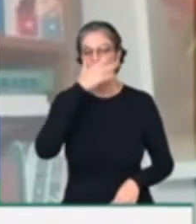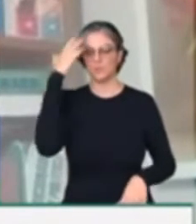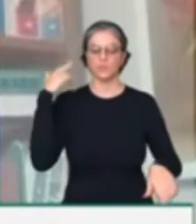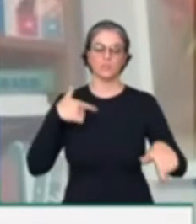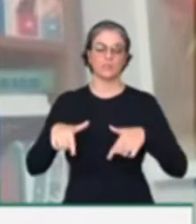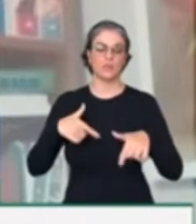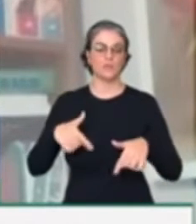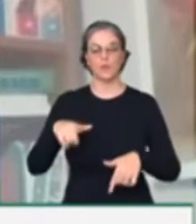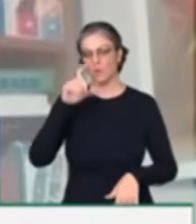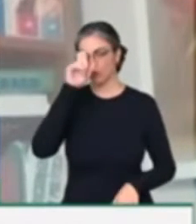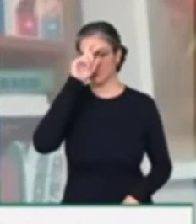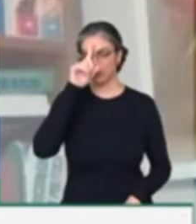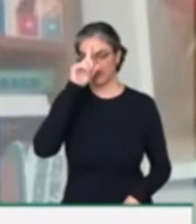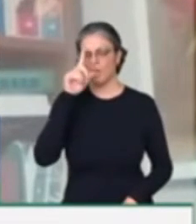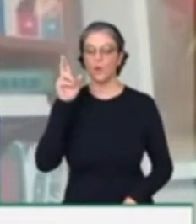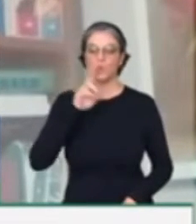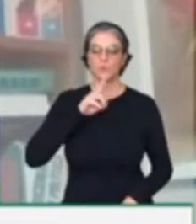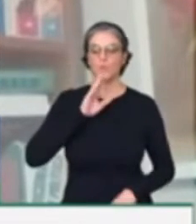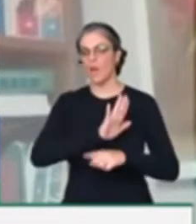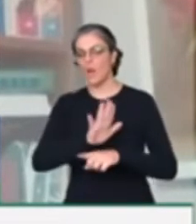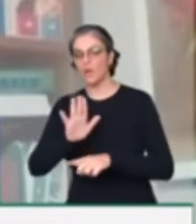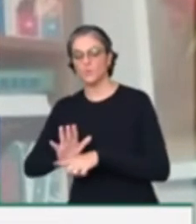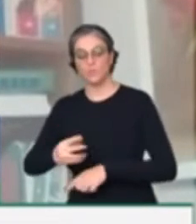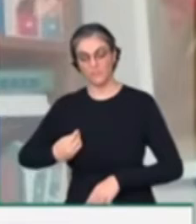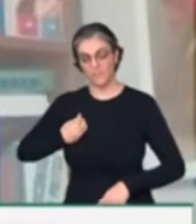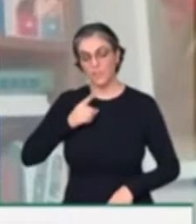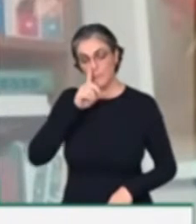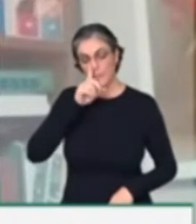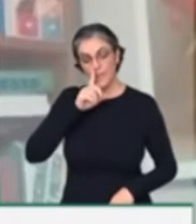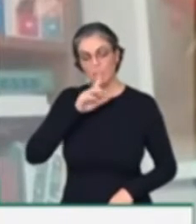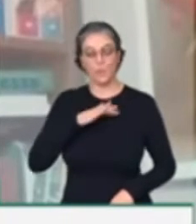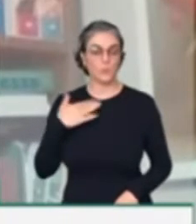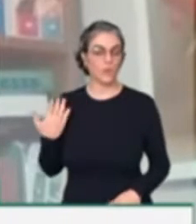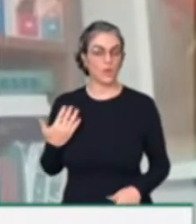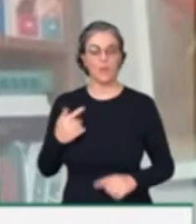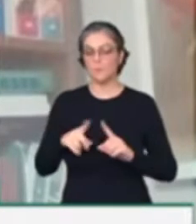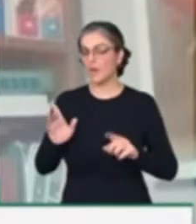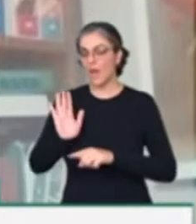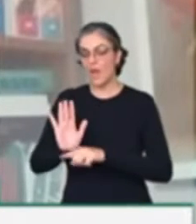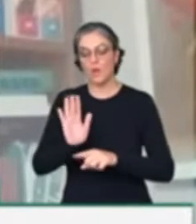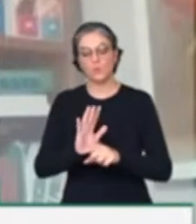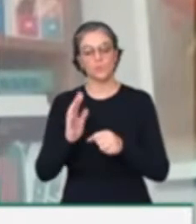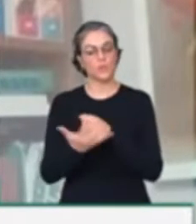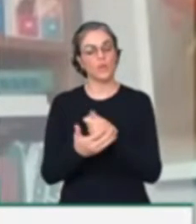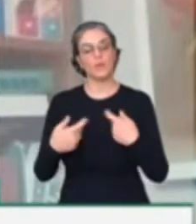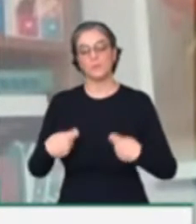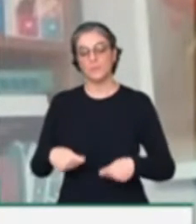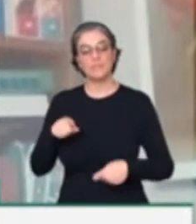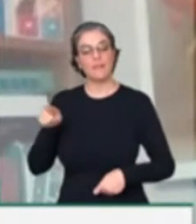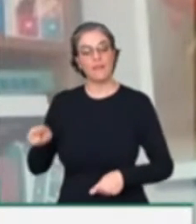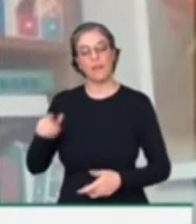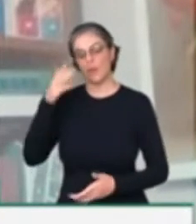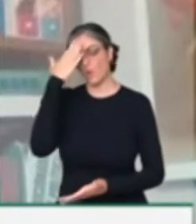sua vida no atendimento às vítimas da Covid, tenha a confiança de que